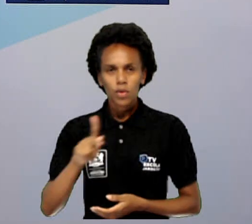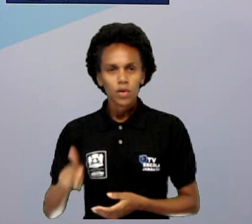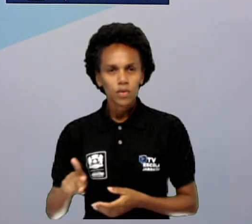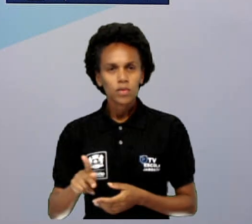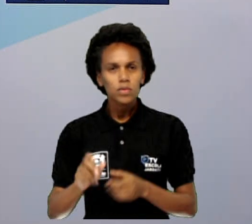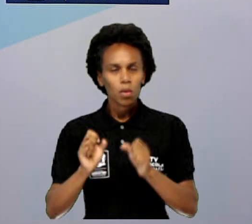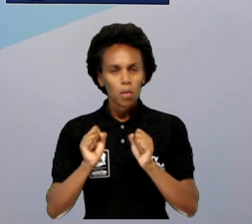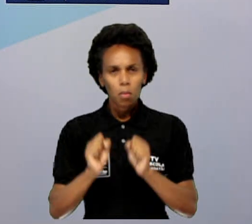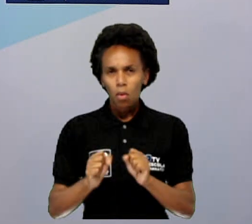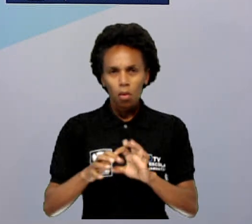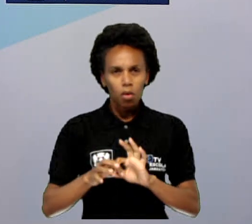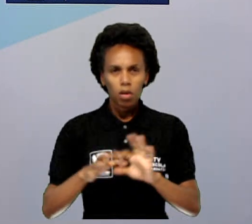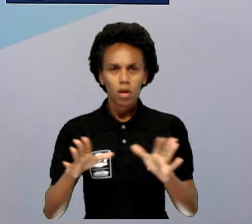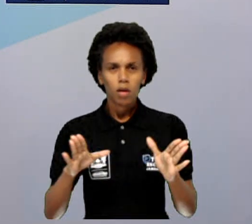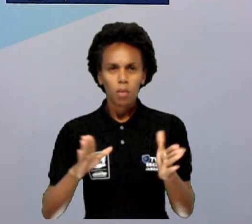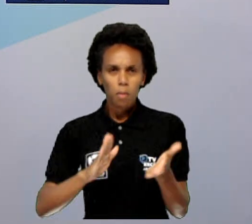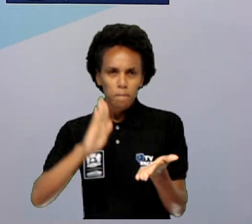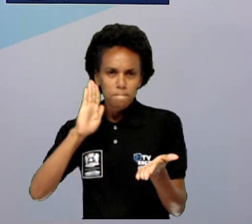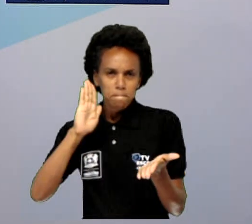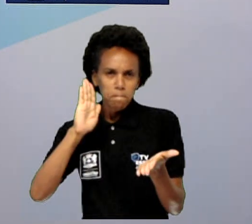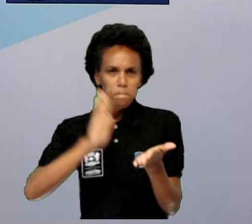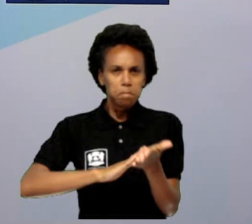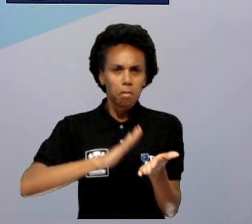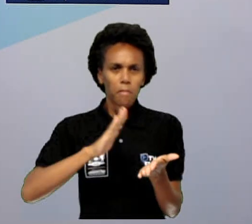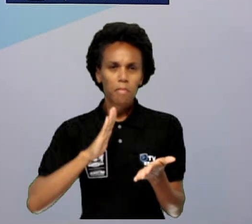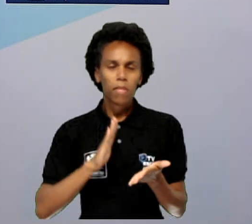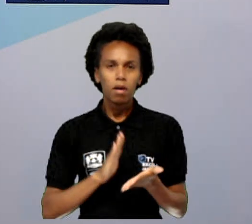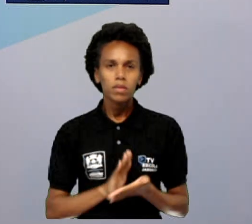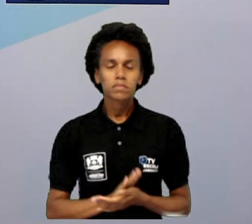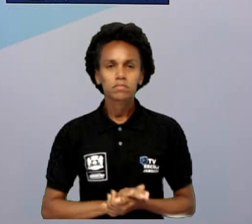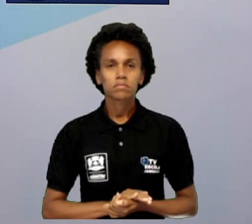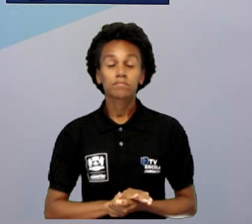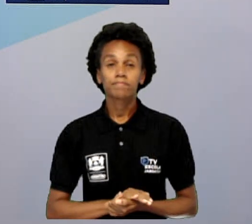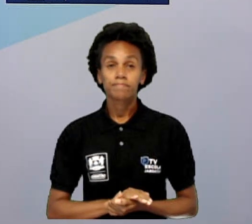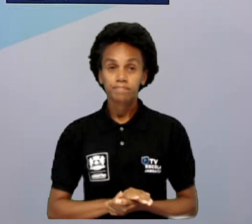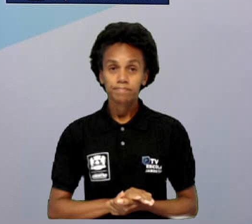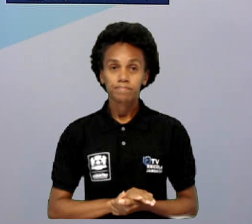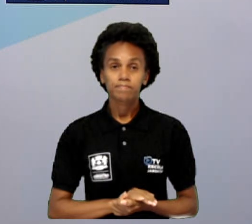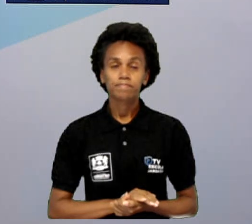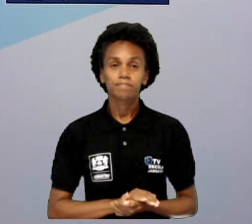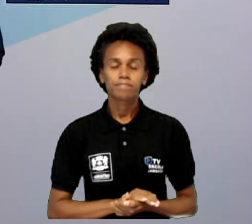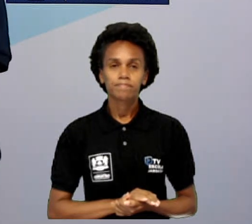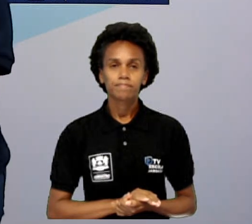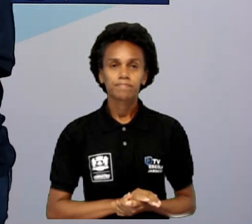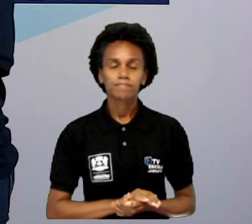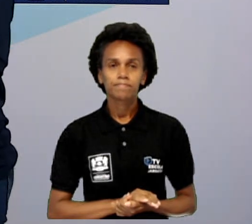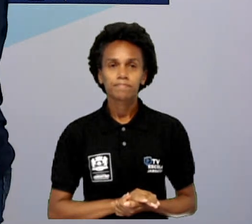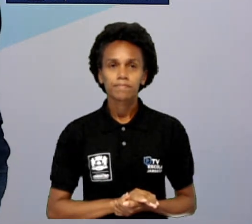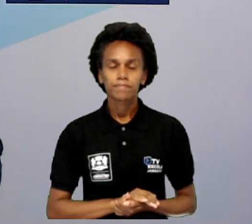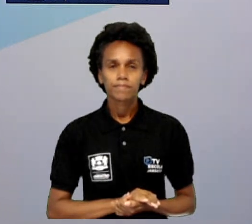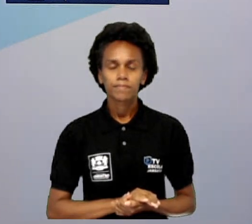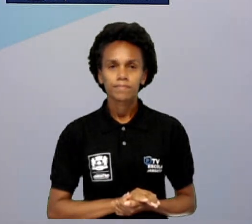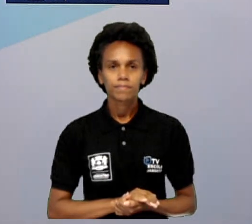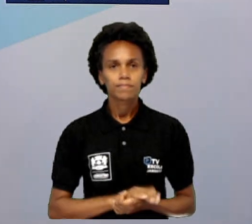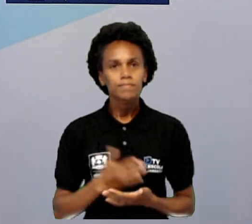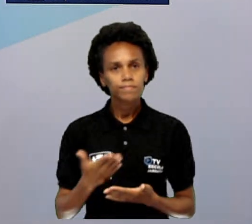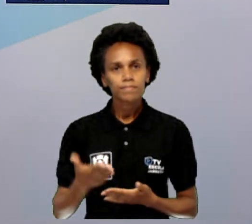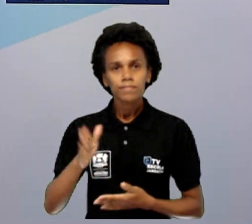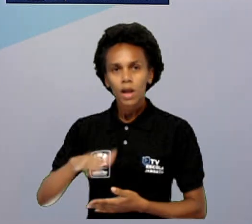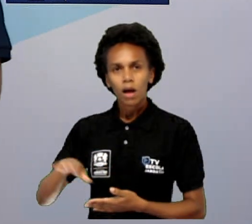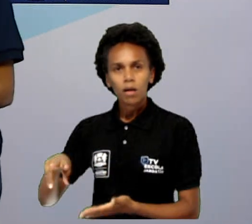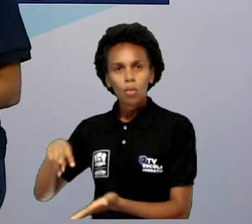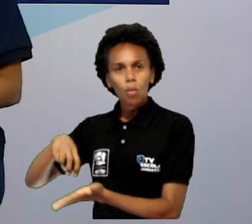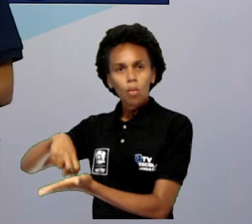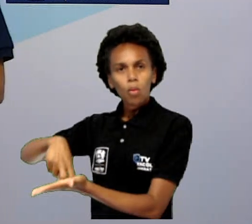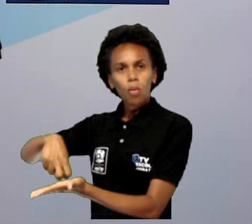dar bolo. Sabe o que é bolo? Pegar assim na mão? Pois é. Botar a criança de joelho no milho